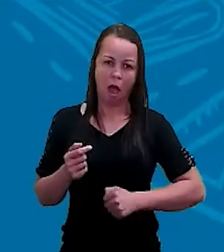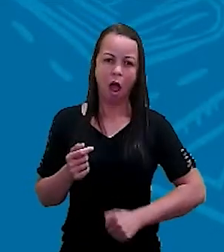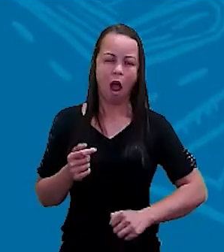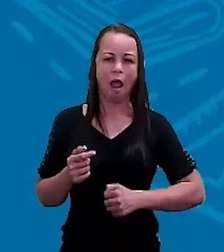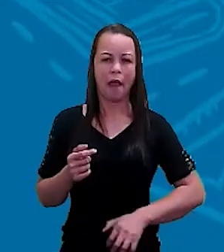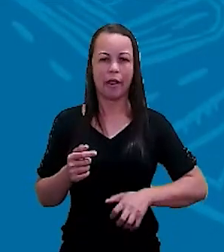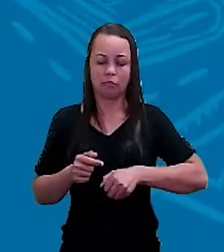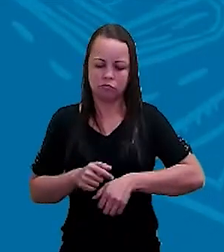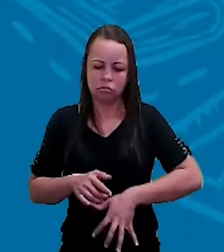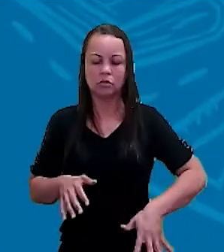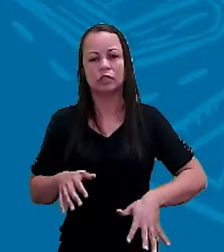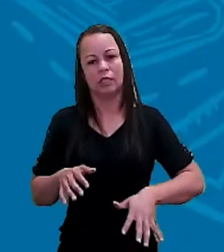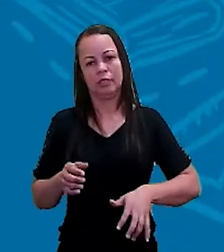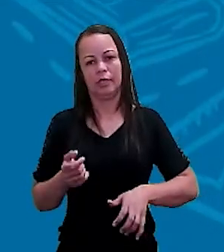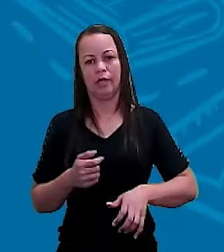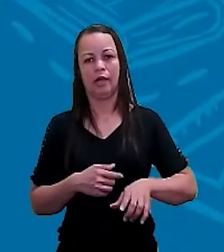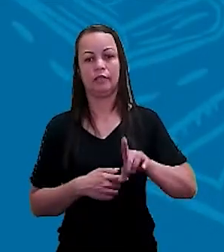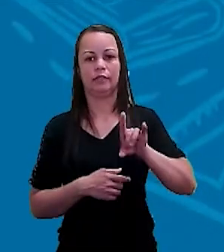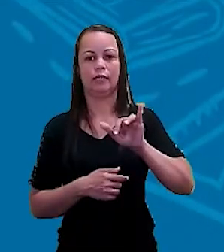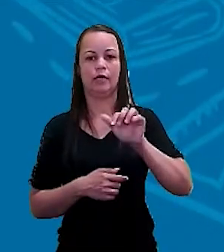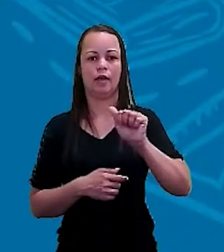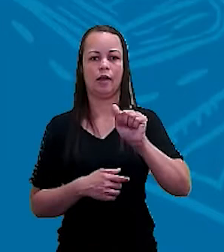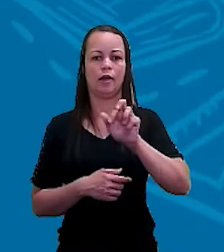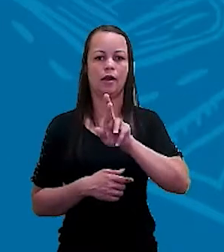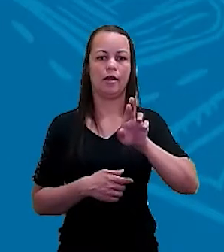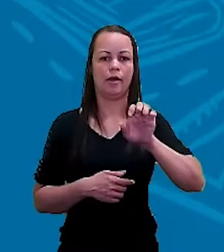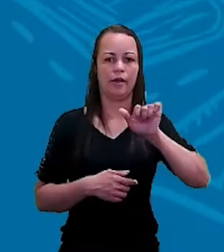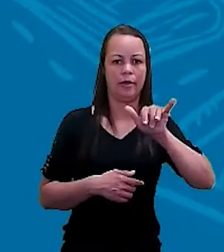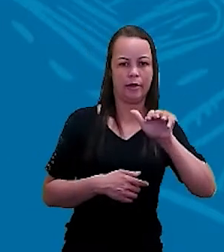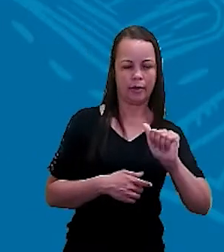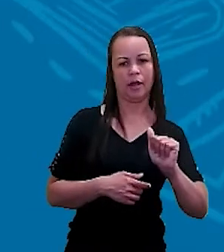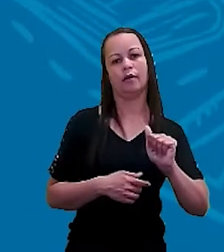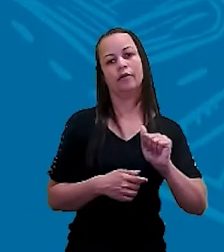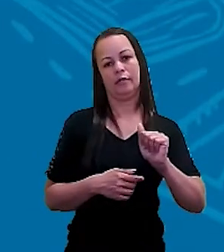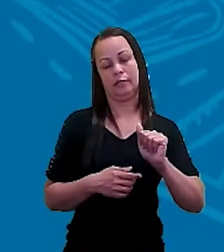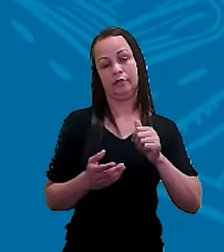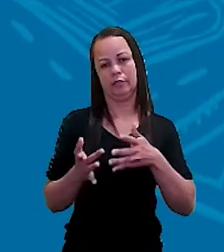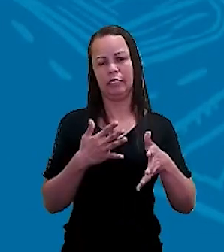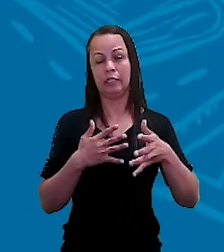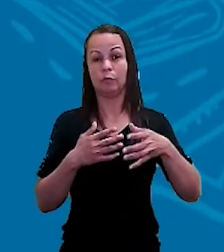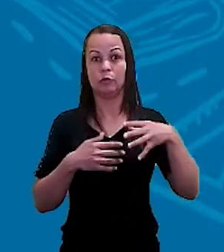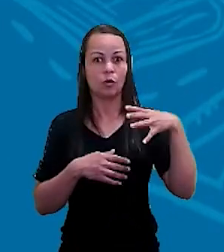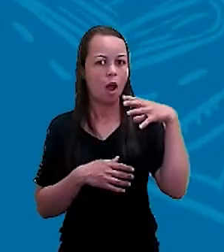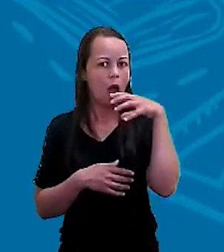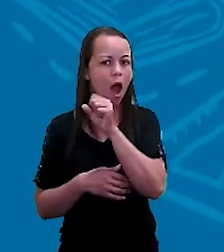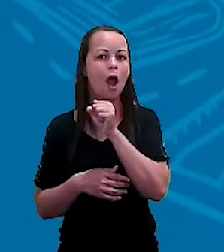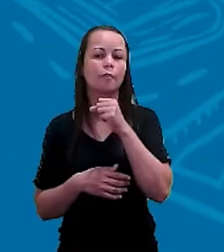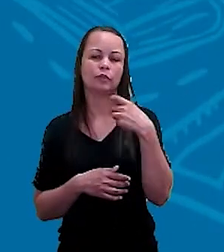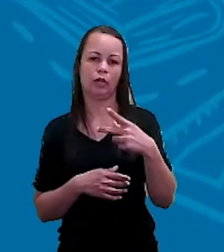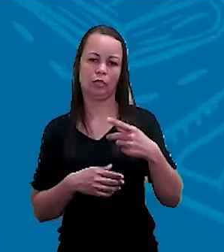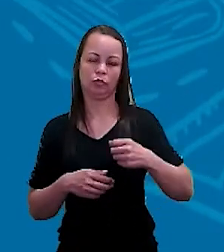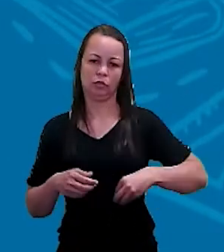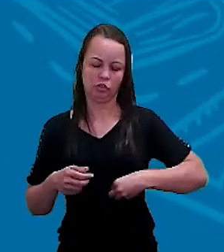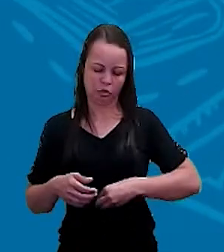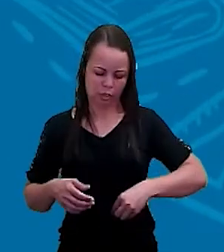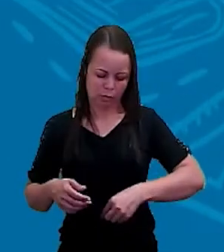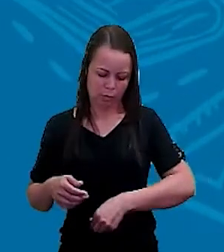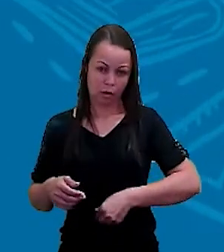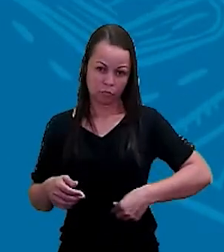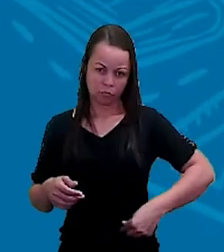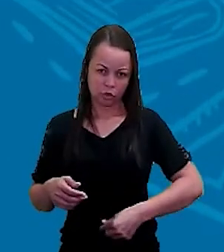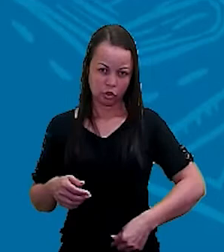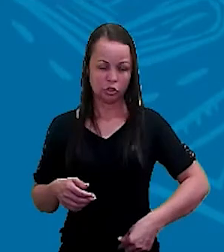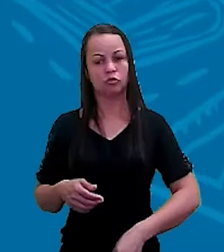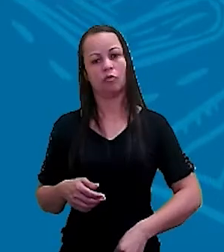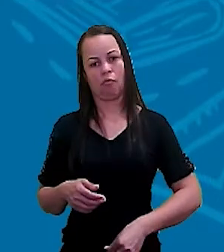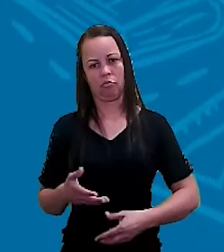chamada fezes sanguinolenta, porque houve uma agressão muito mais nítida lá no sistema digestório, no intestino grosso.